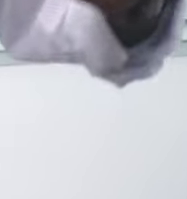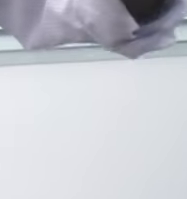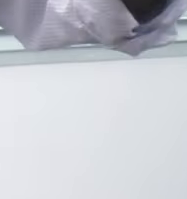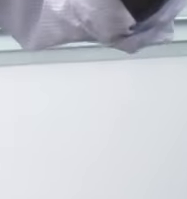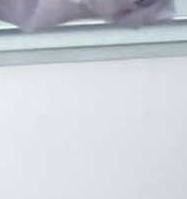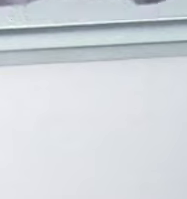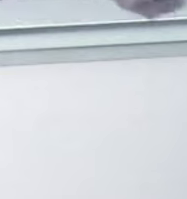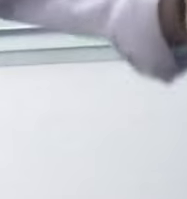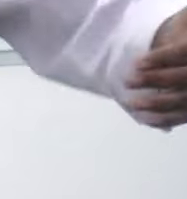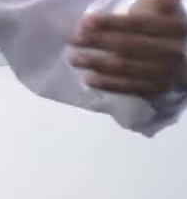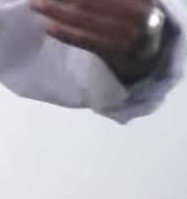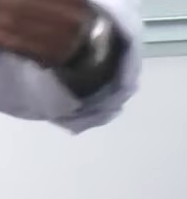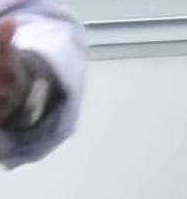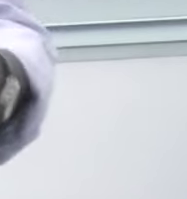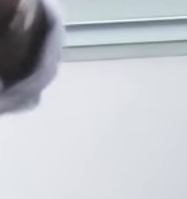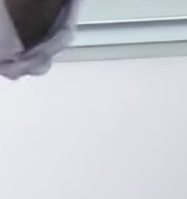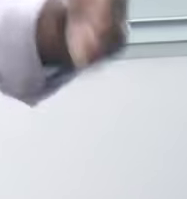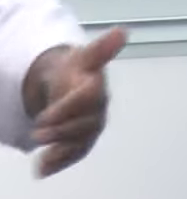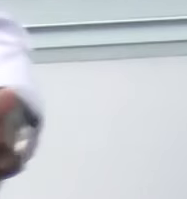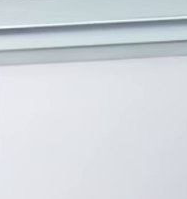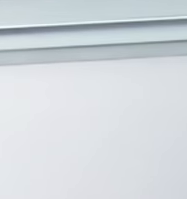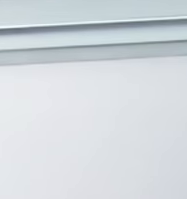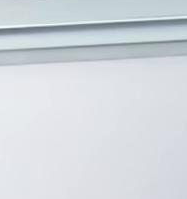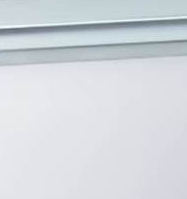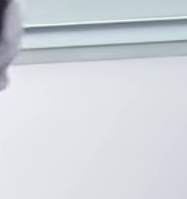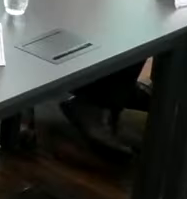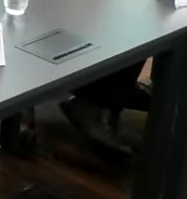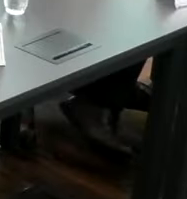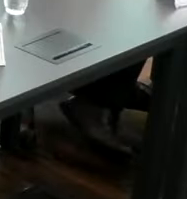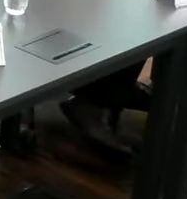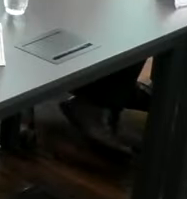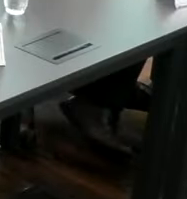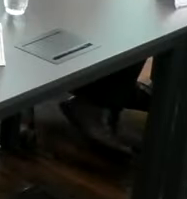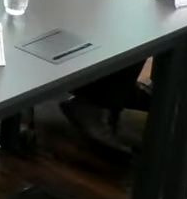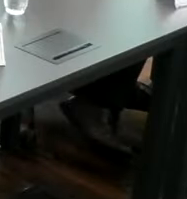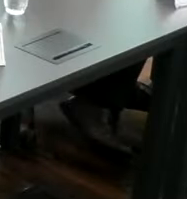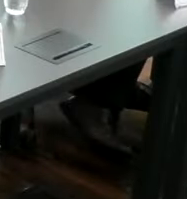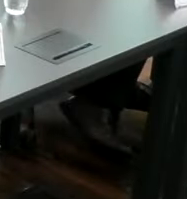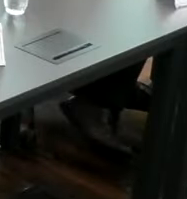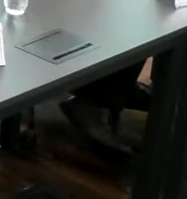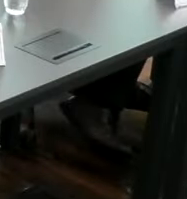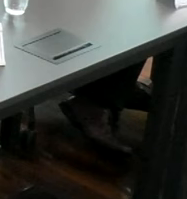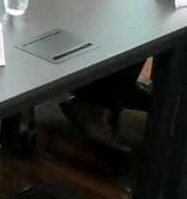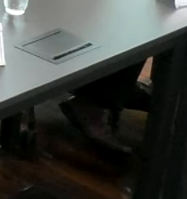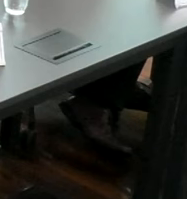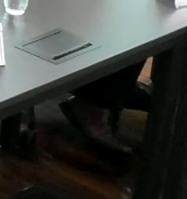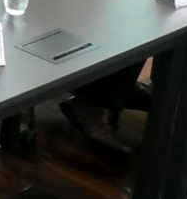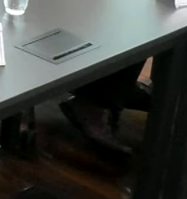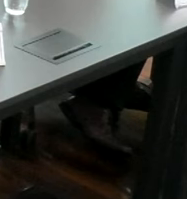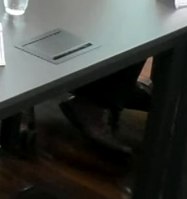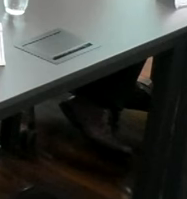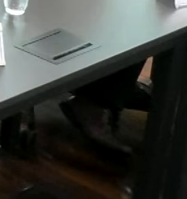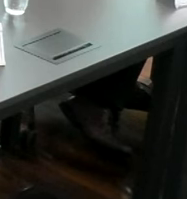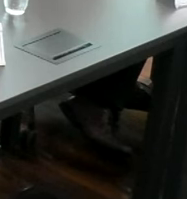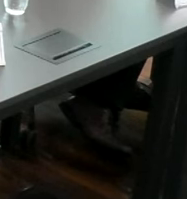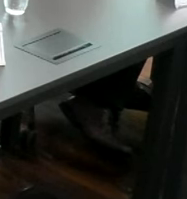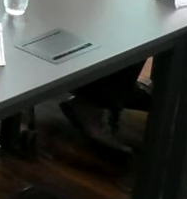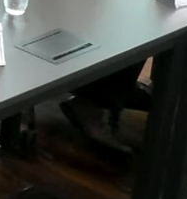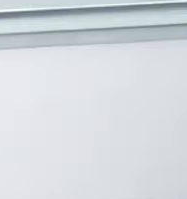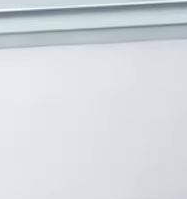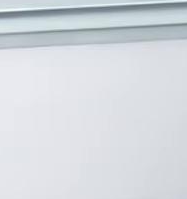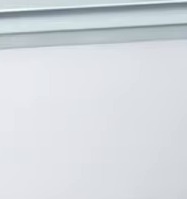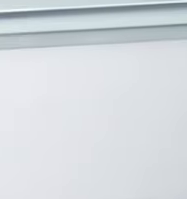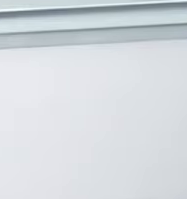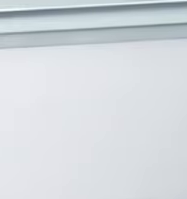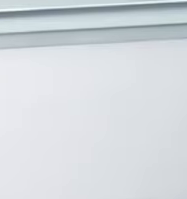tivemos no Ministério de Minas e Energia, minha federação, nós fizemos contribuições que foram abertas para que a